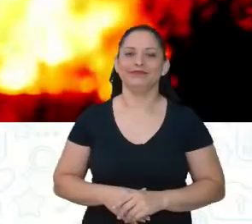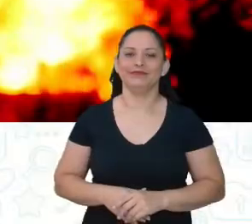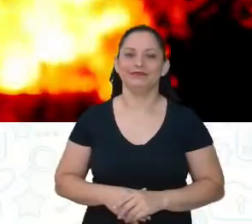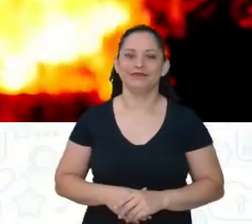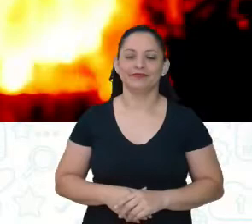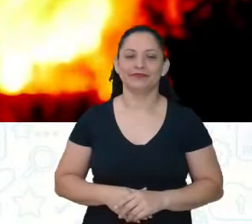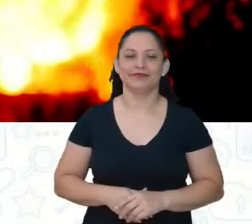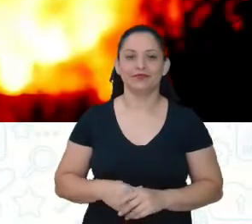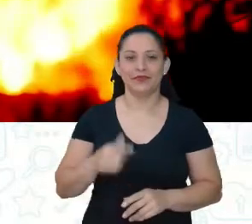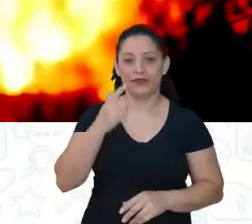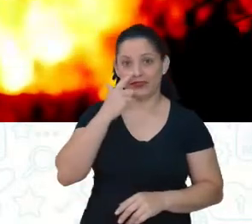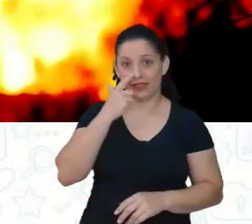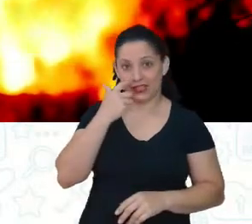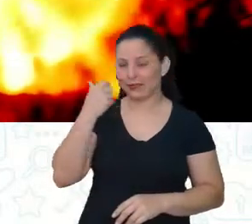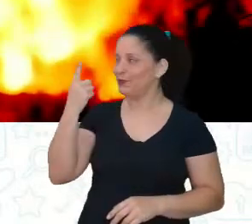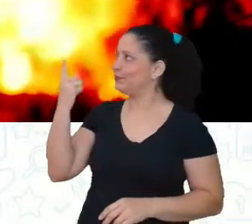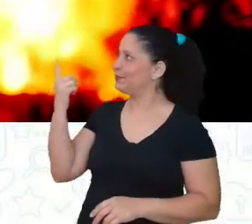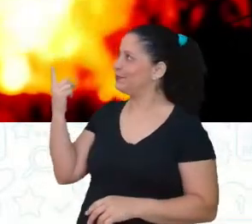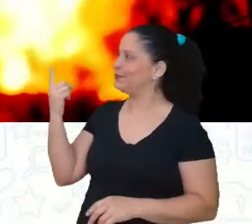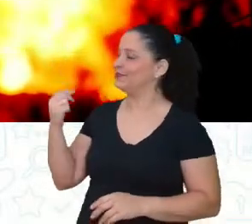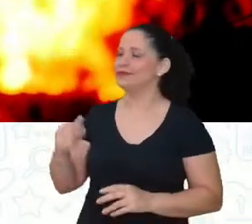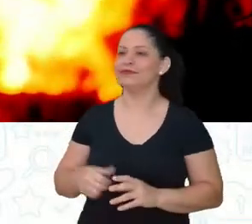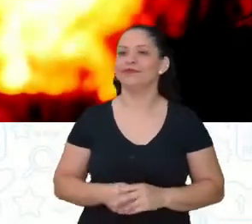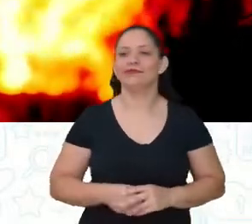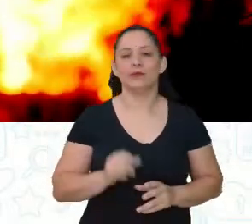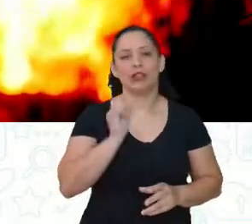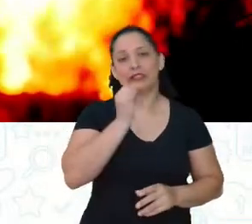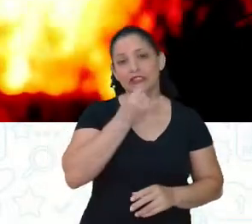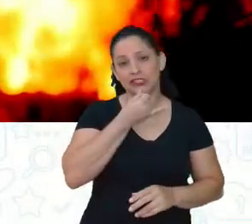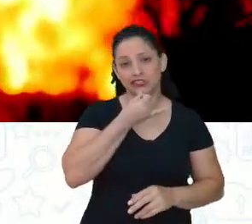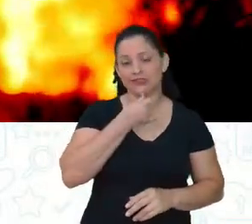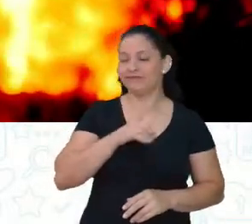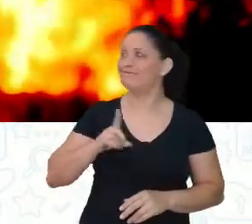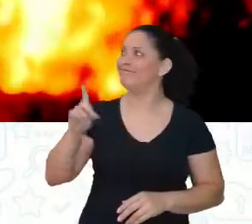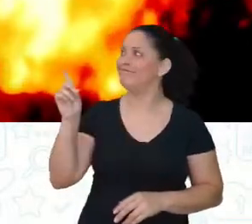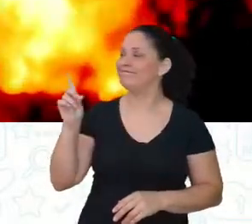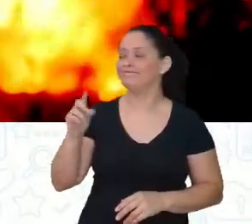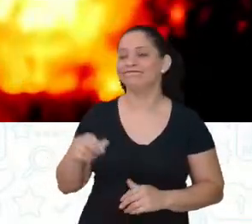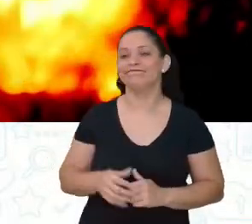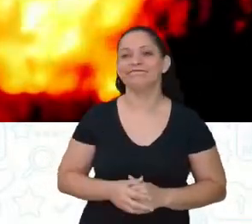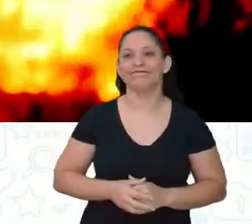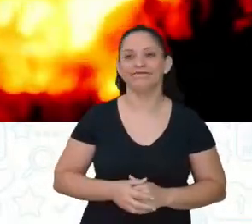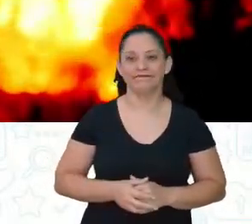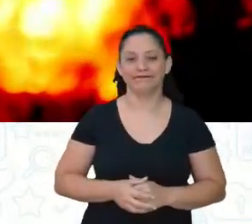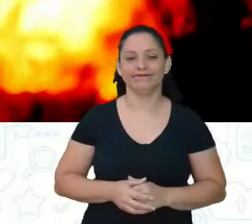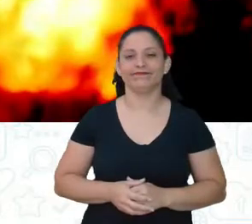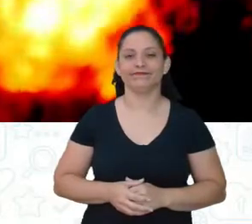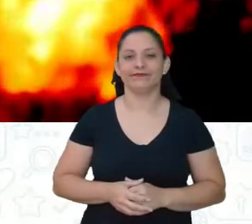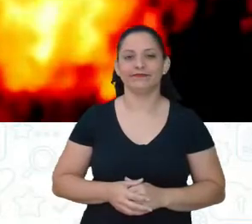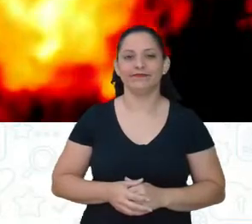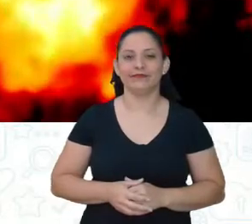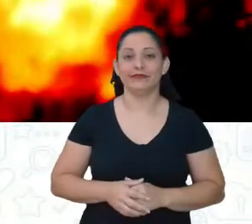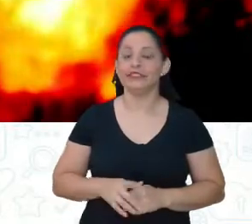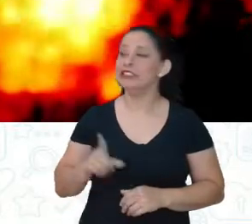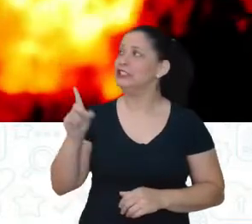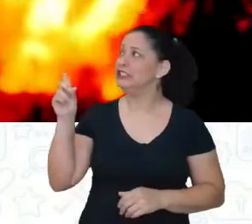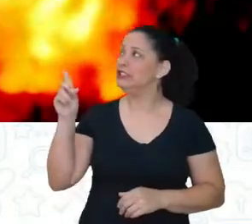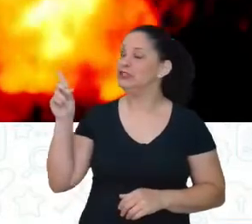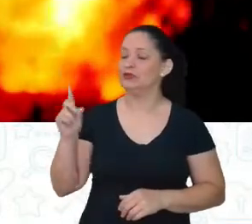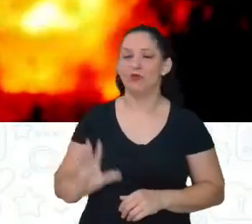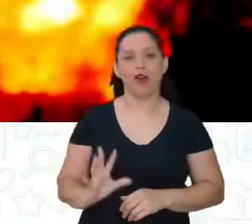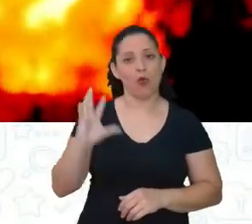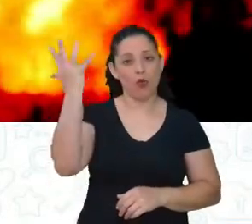Olha só. Que tristeza isso aí, né, professora Vanessa? Infelizmente. E Gente, ultimamente, né, a gente